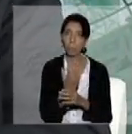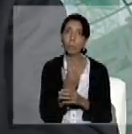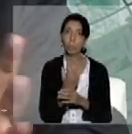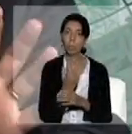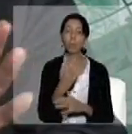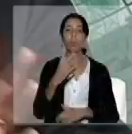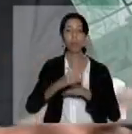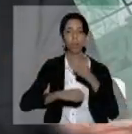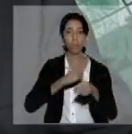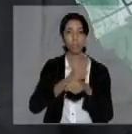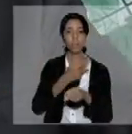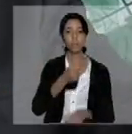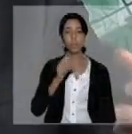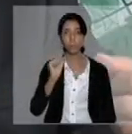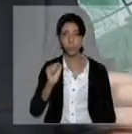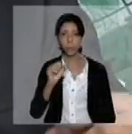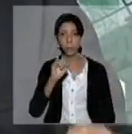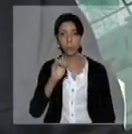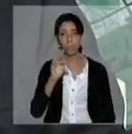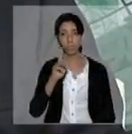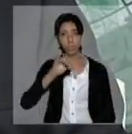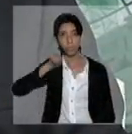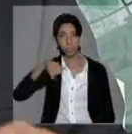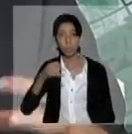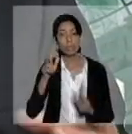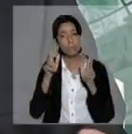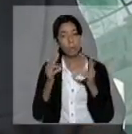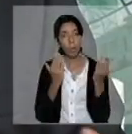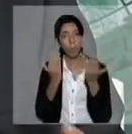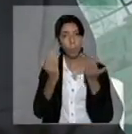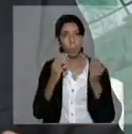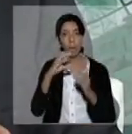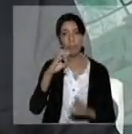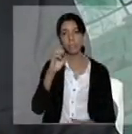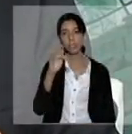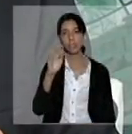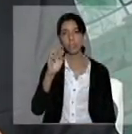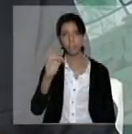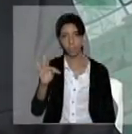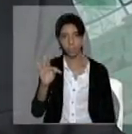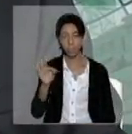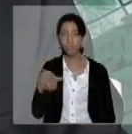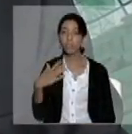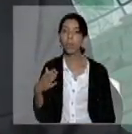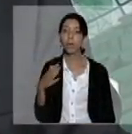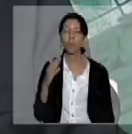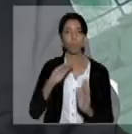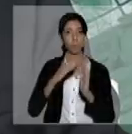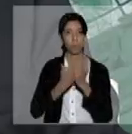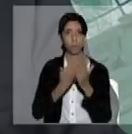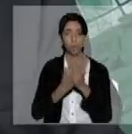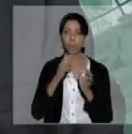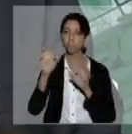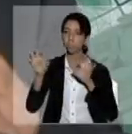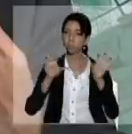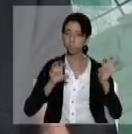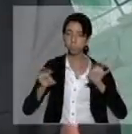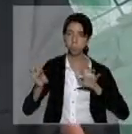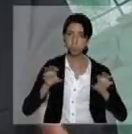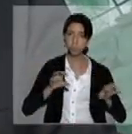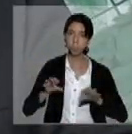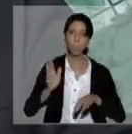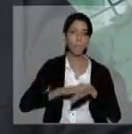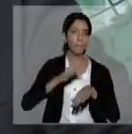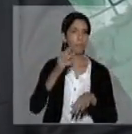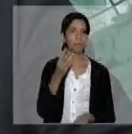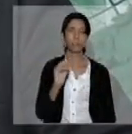Federal em 2008, que vem e engloba os Cefets. Então, as unidades de escolas técnicas, porque eu gosto de falar das